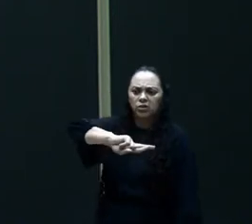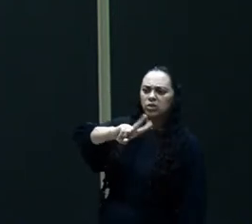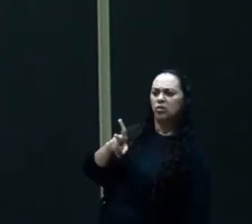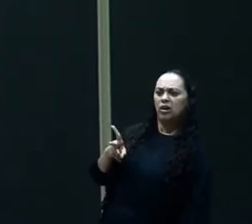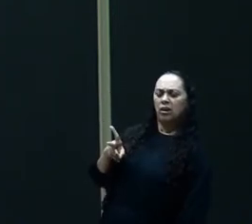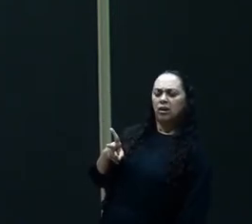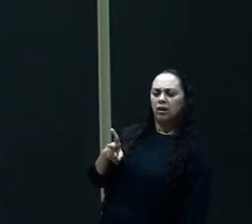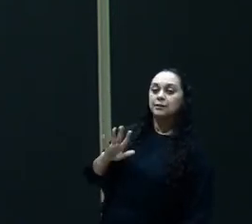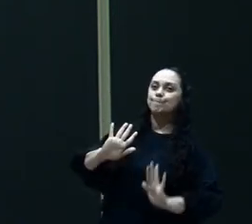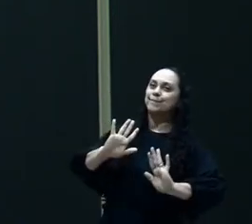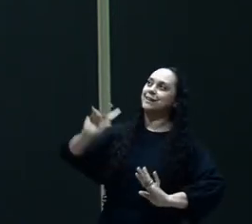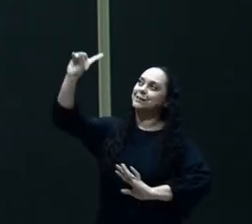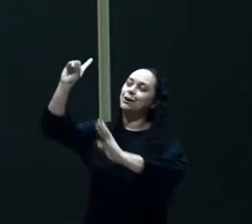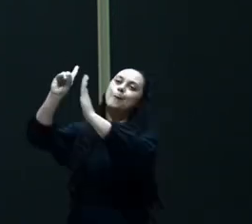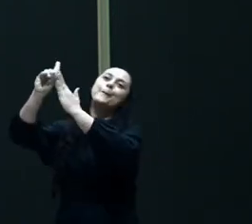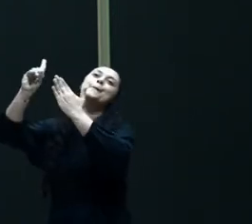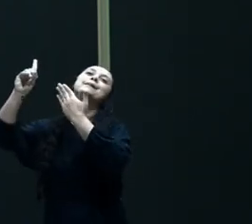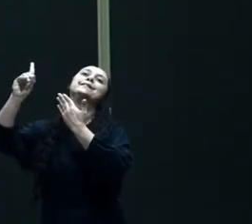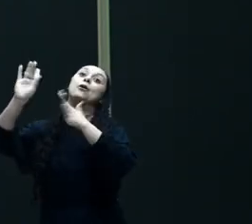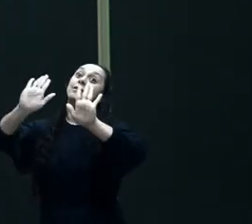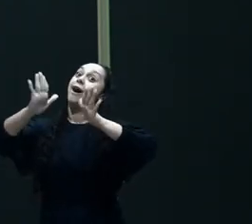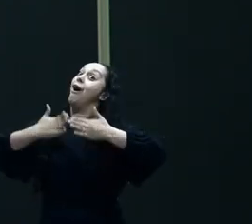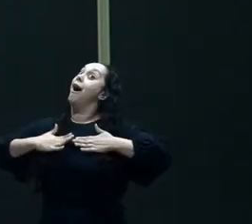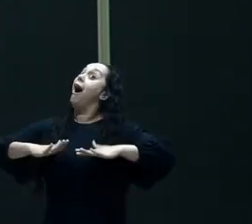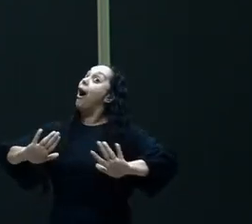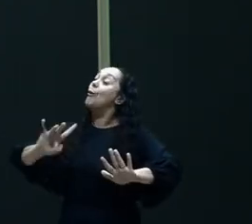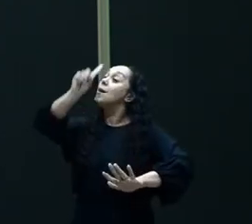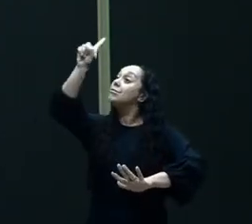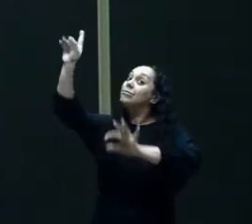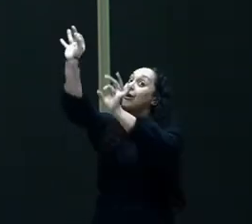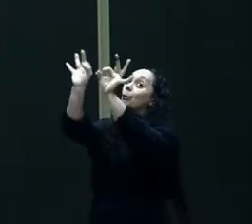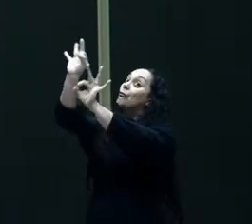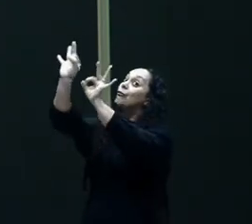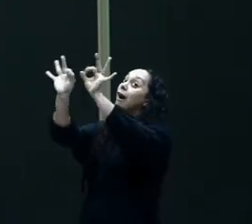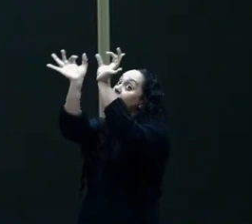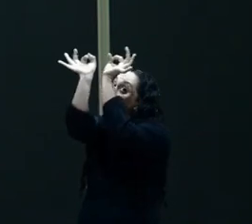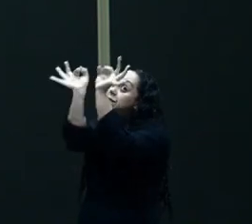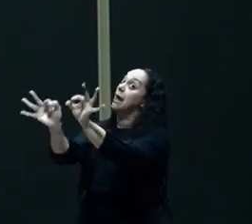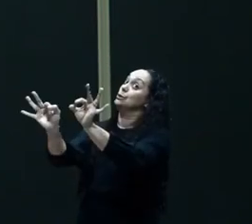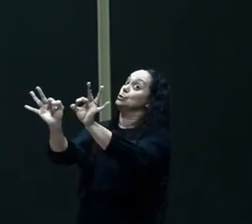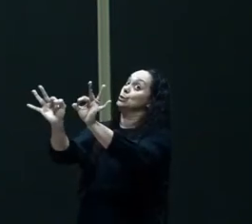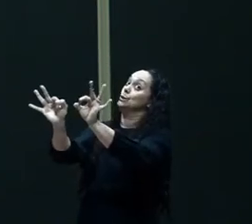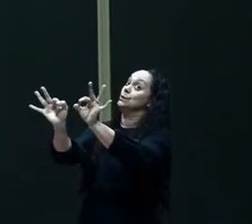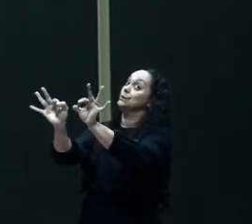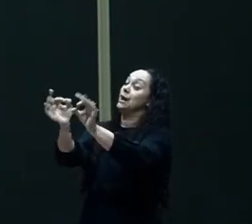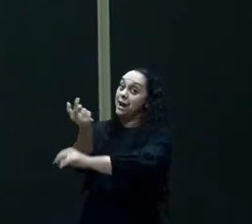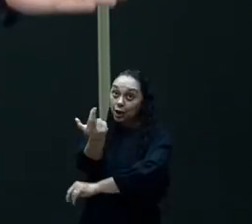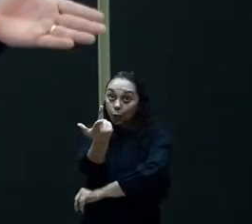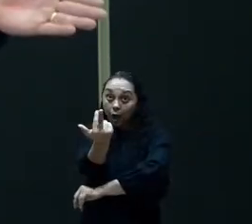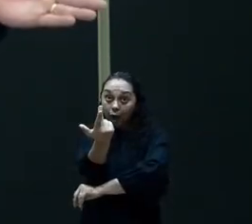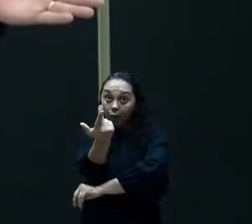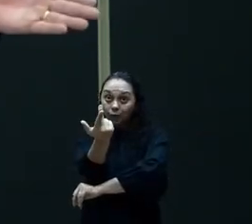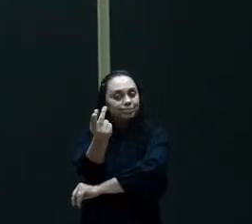Deus o caminho não é como a gente quer pastor mas Paulo era um missionário já tinha 25 anos